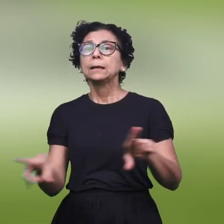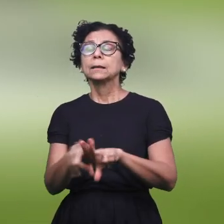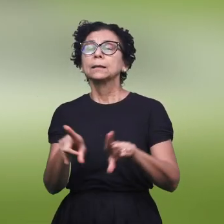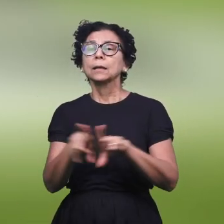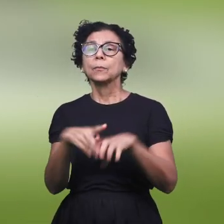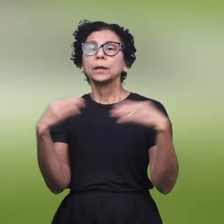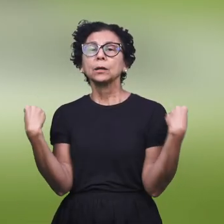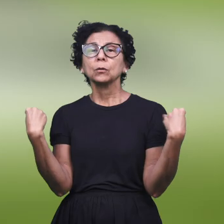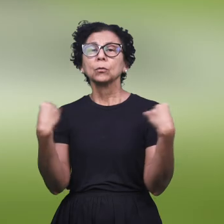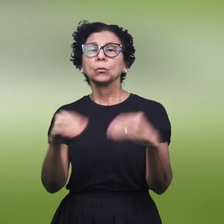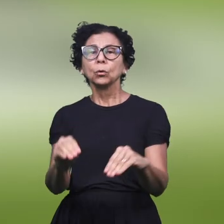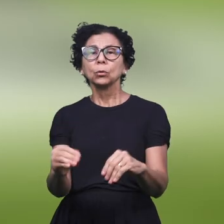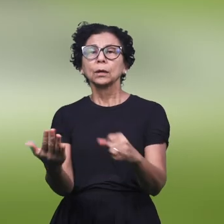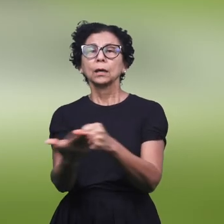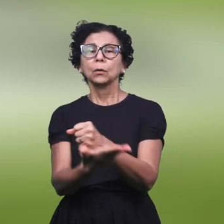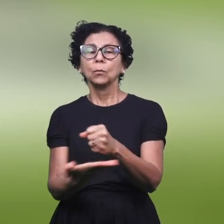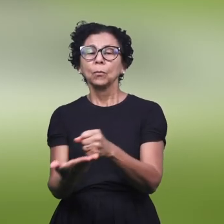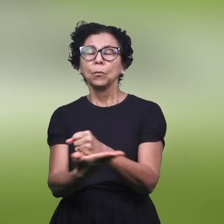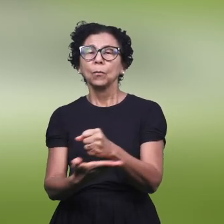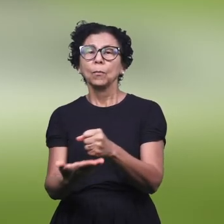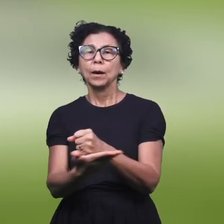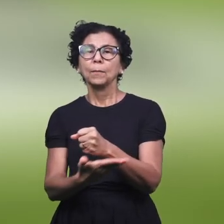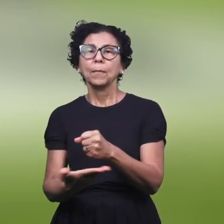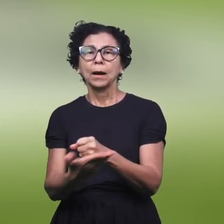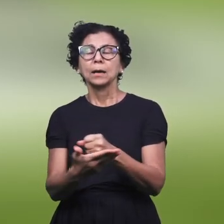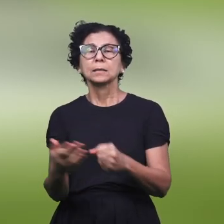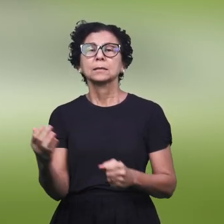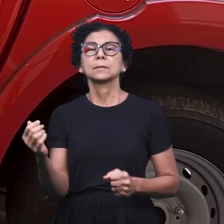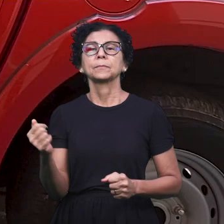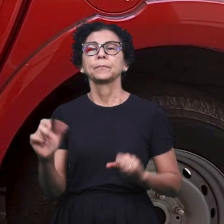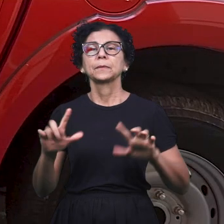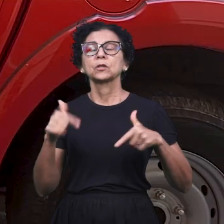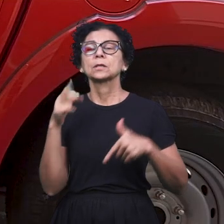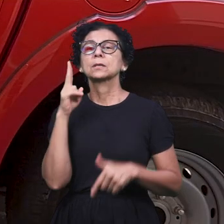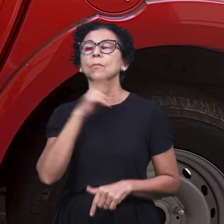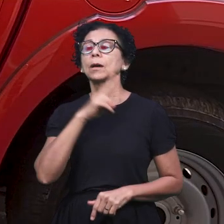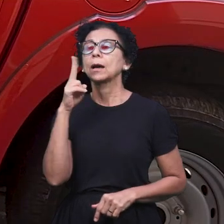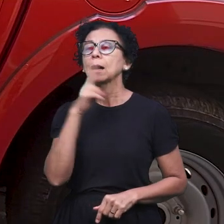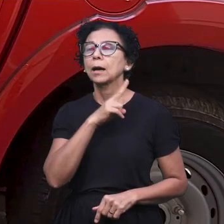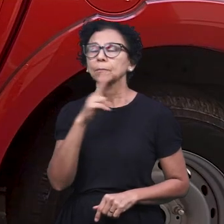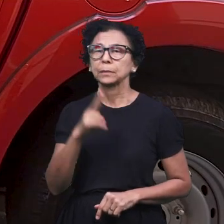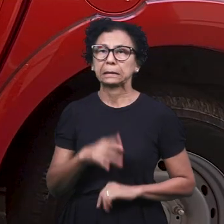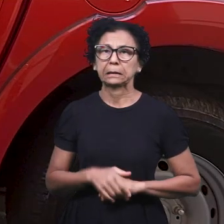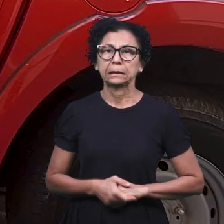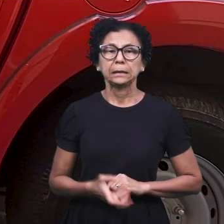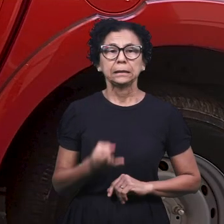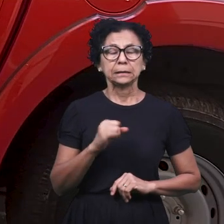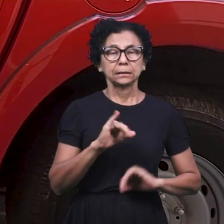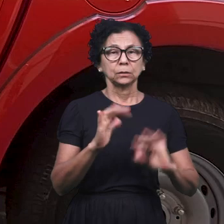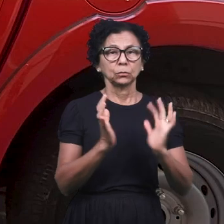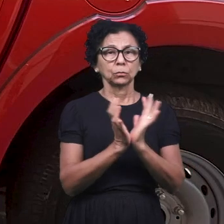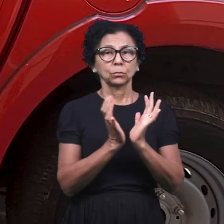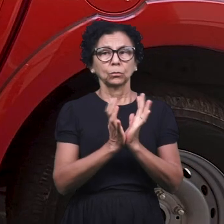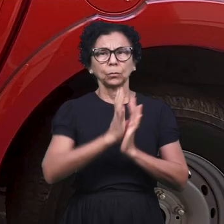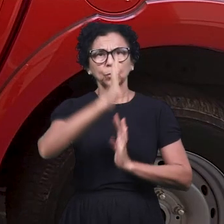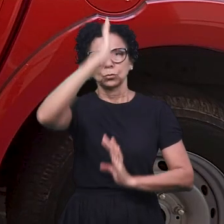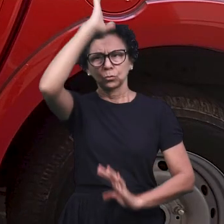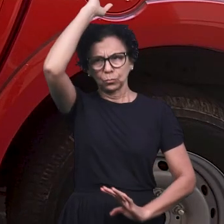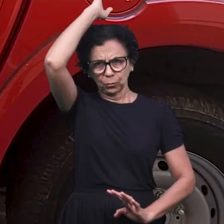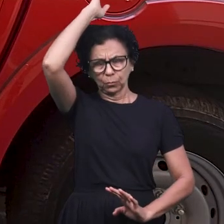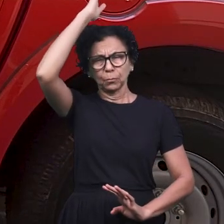instalação de uma base de gerenciamento de crise dentro do Manaim. Lembrando, né, que o Corpo de Bombeiros ele